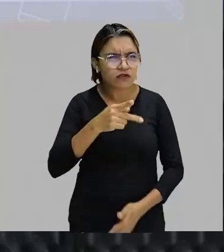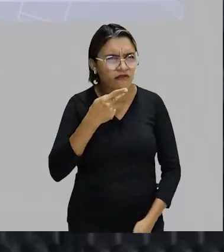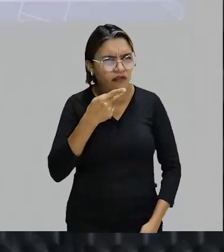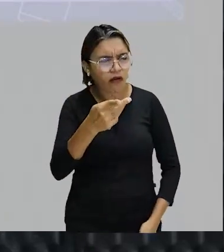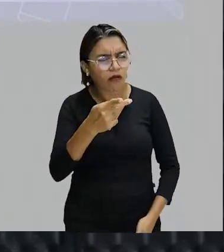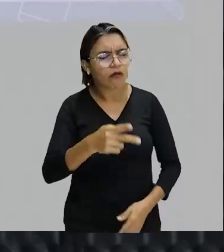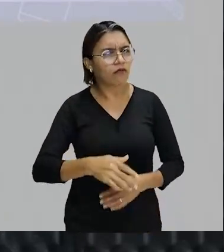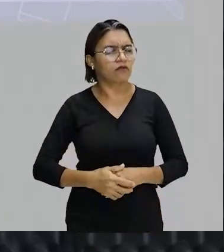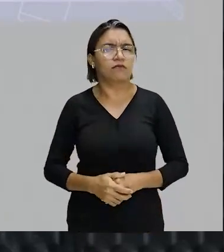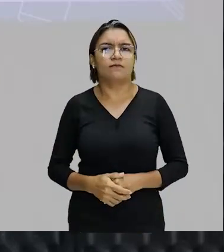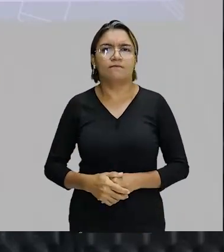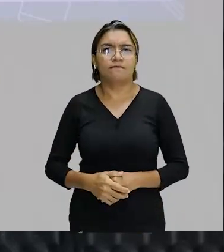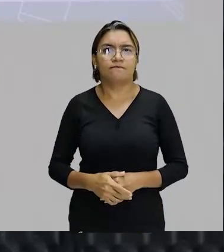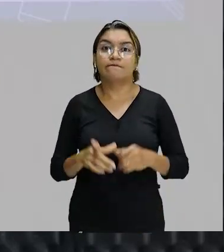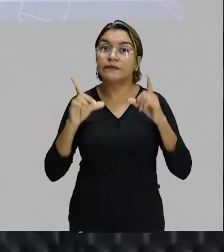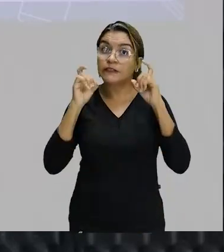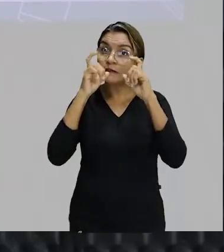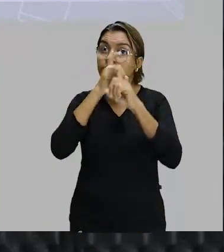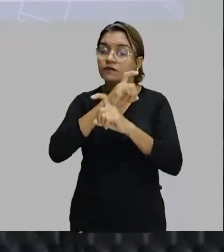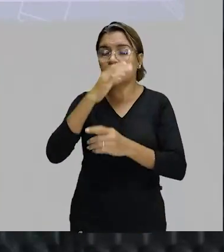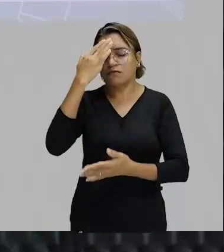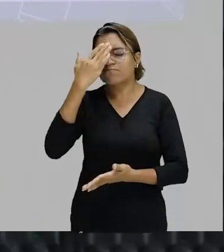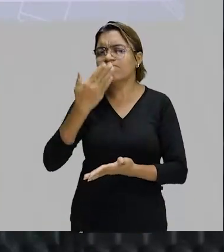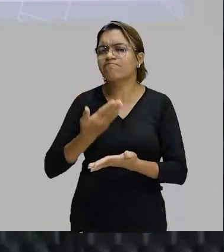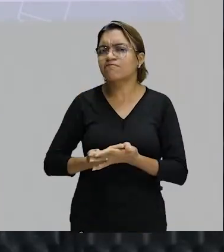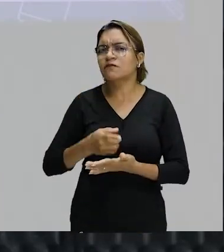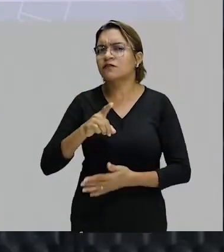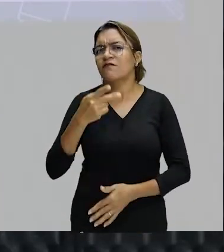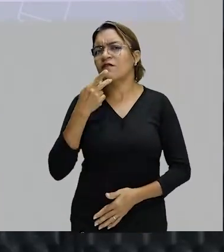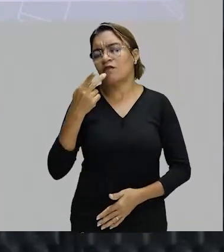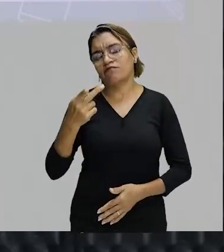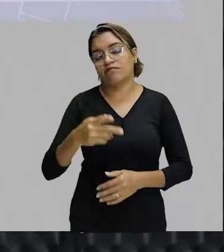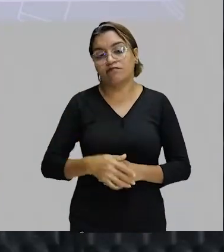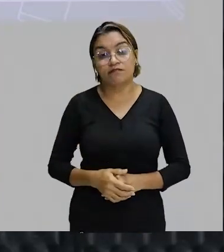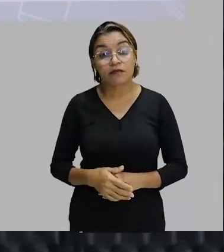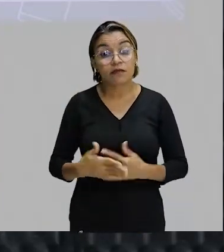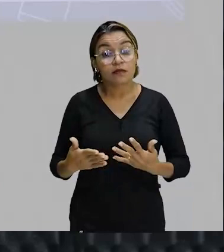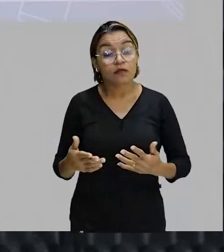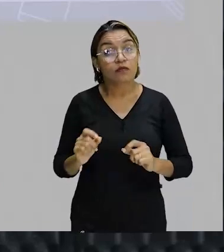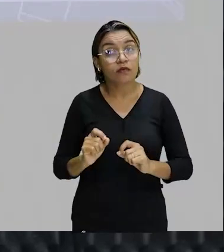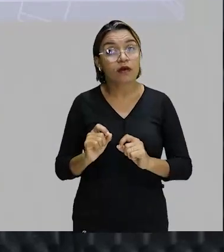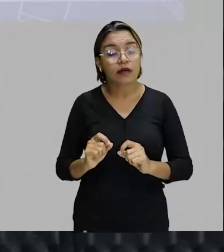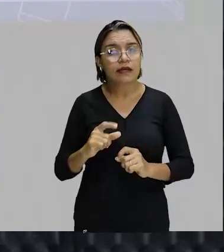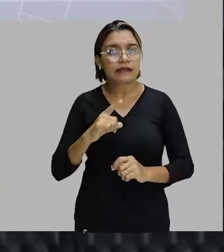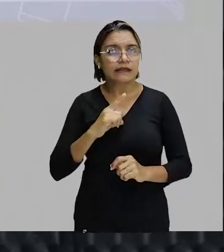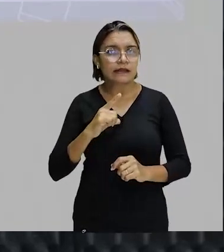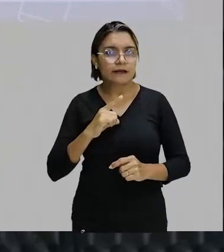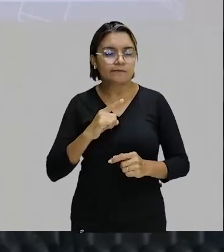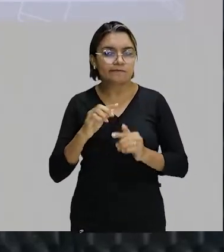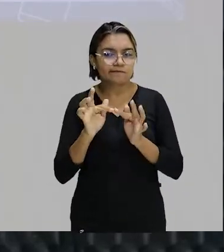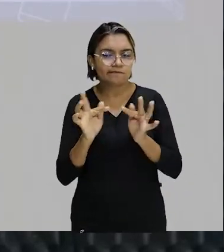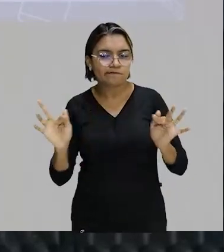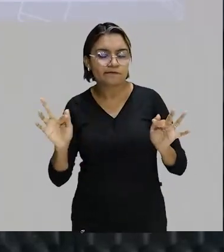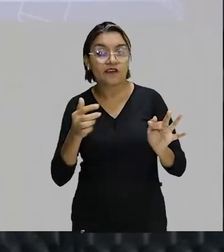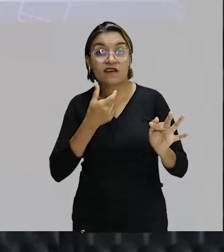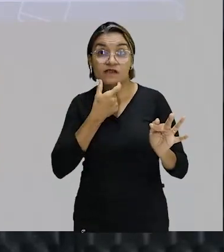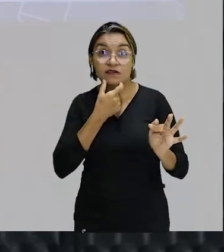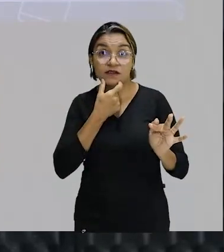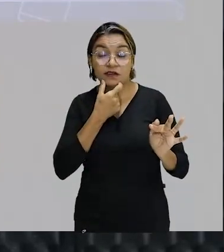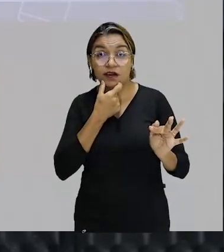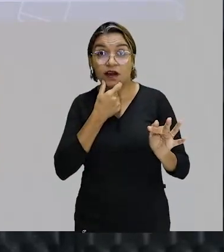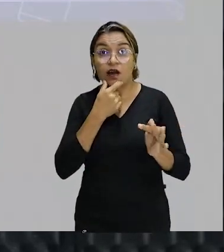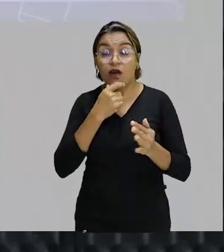isso. Tá? Com dificuldade, eu posso acreditar que você mencionou isso. Então, aqui eu tenho no inglês esse